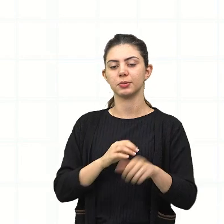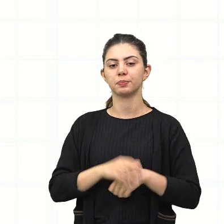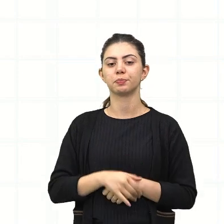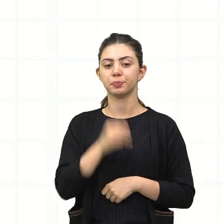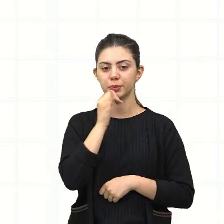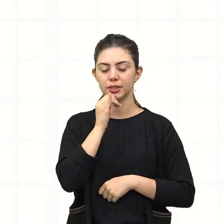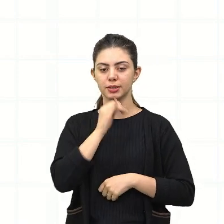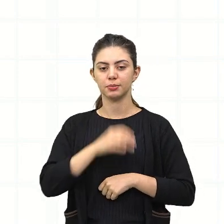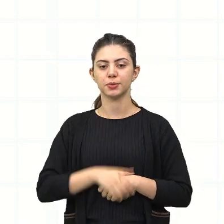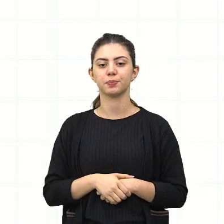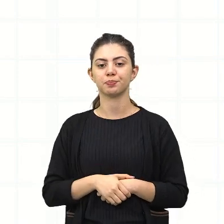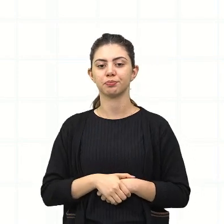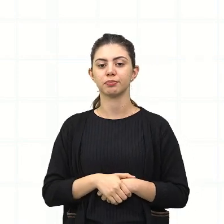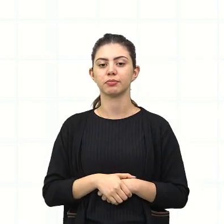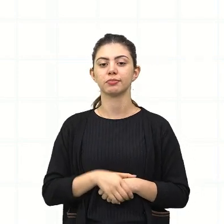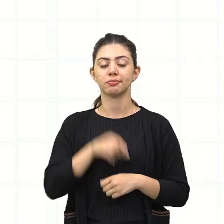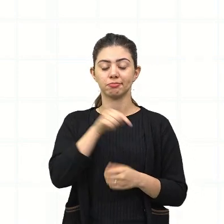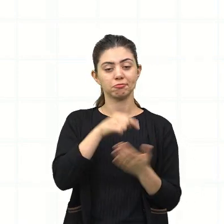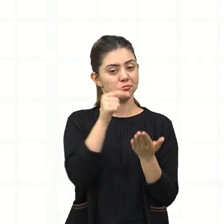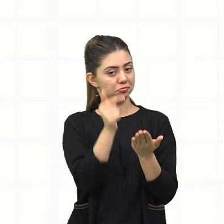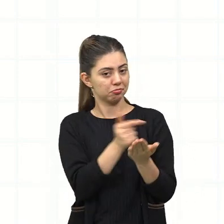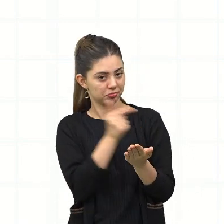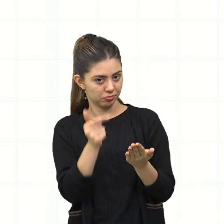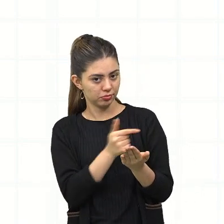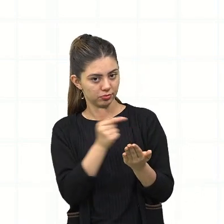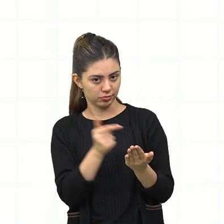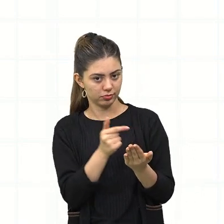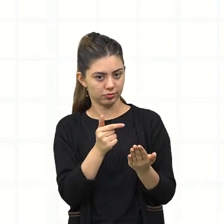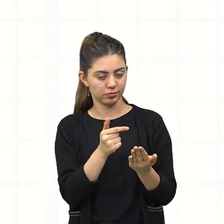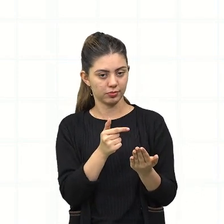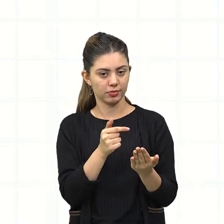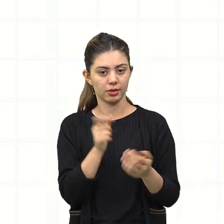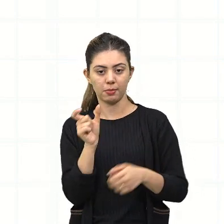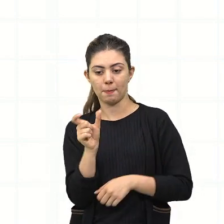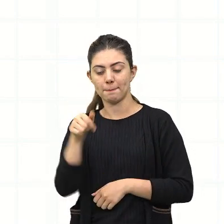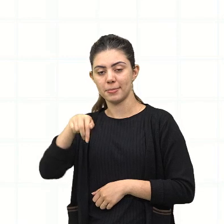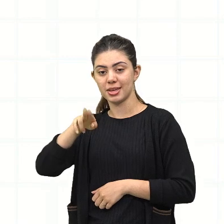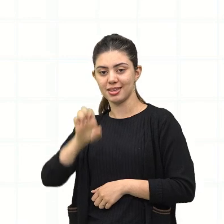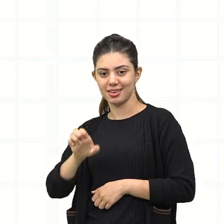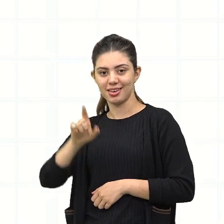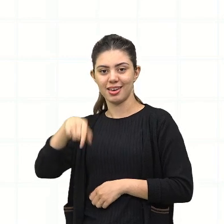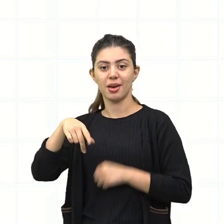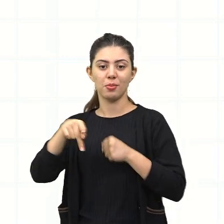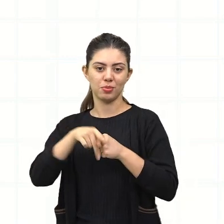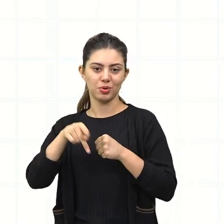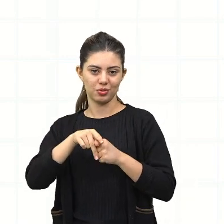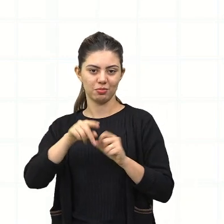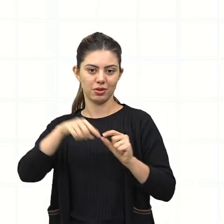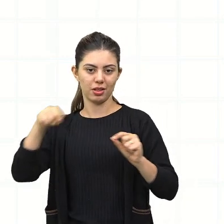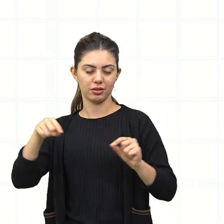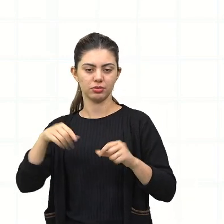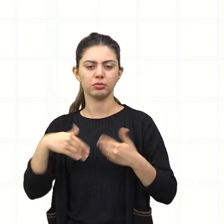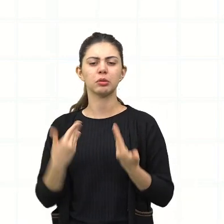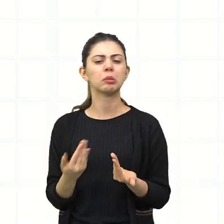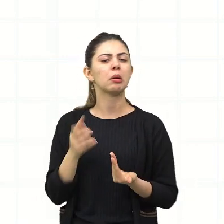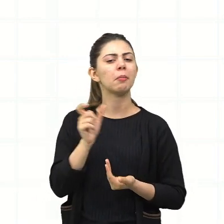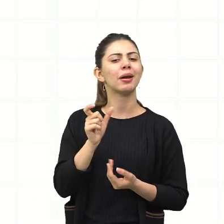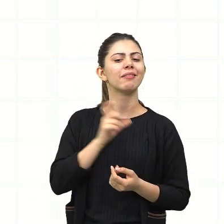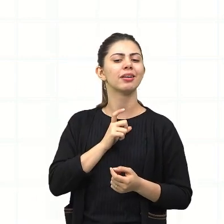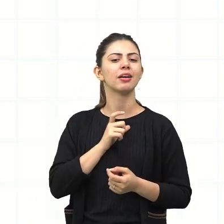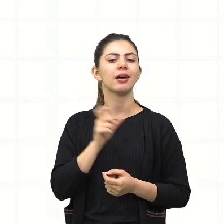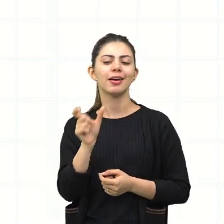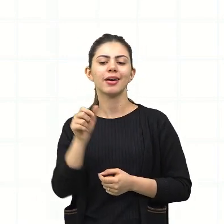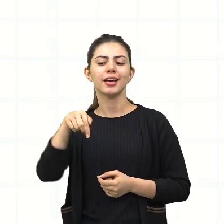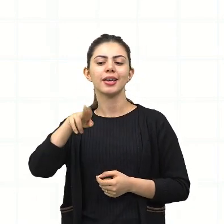livro, e aí eu já identifico que é o meu pronome relativo. Qual é a palavra que ele está se referindo?